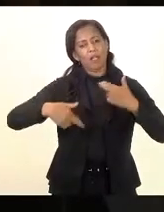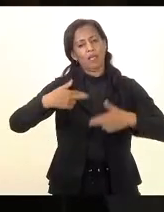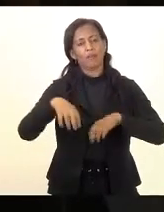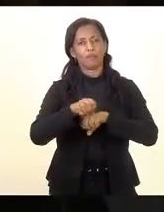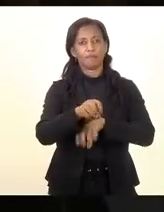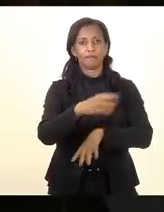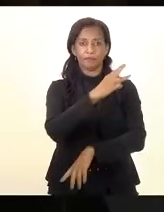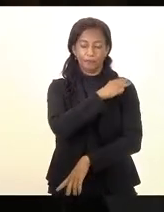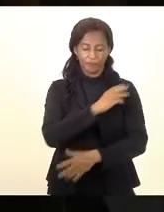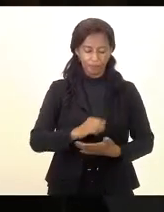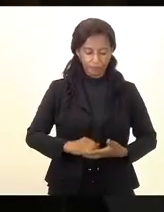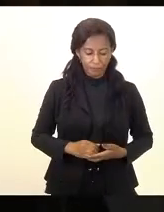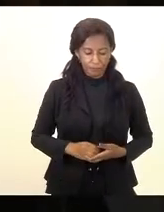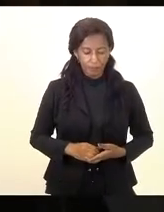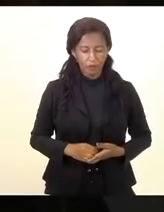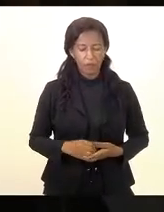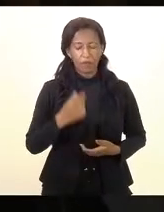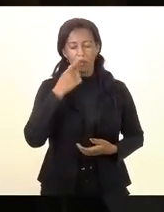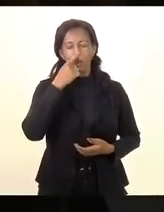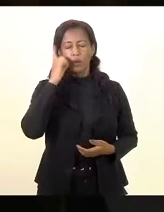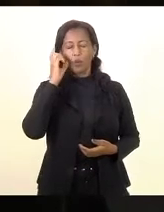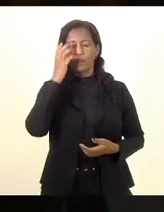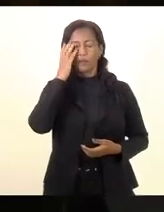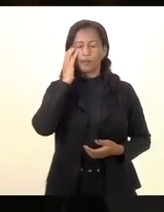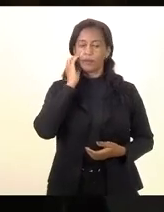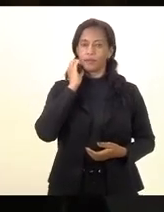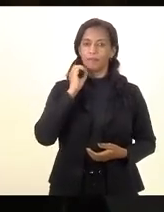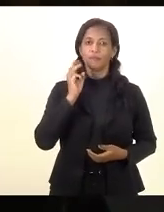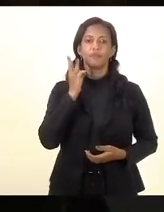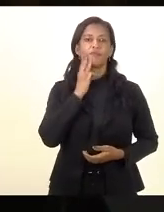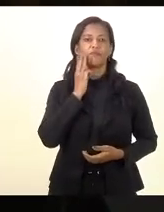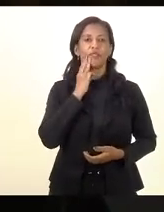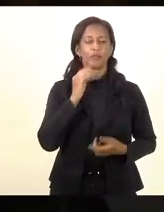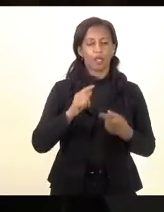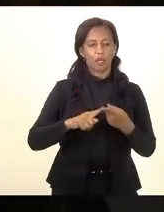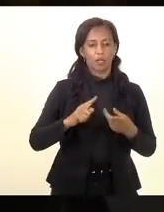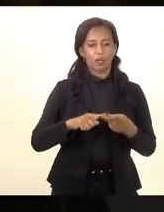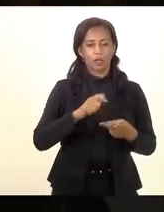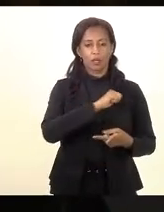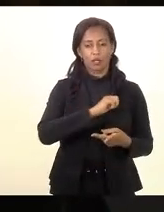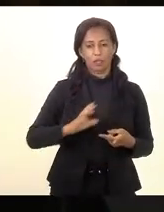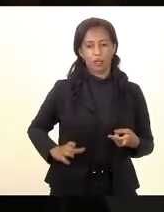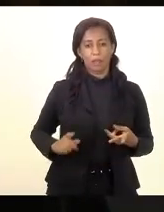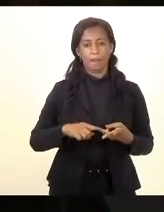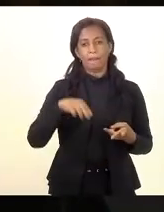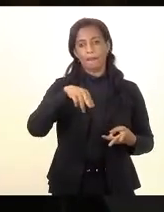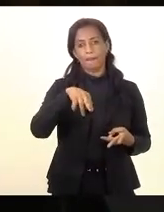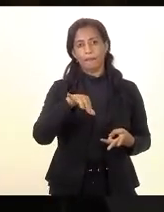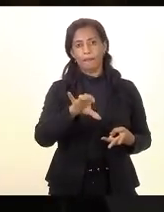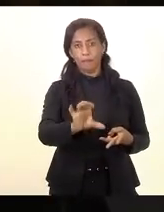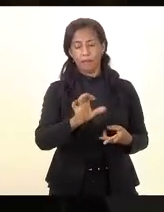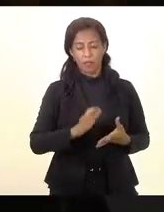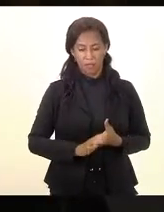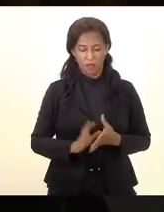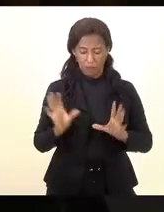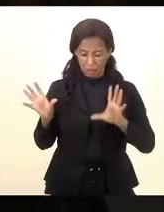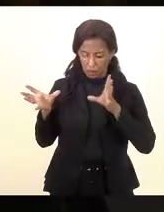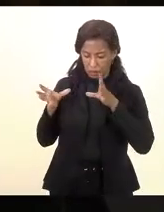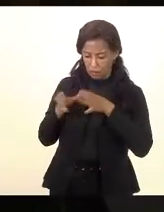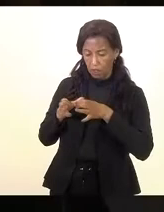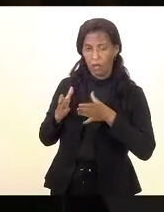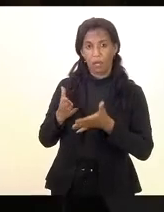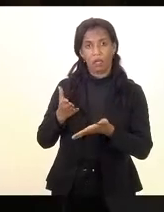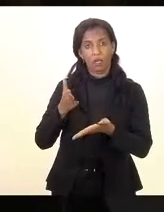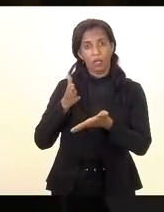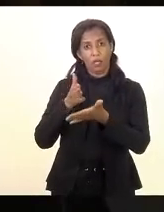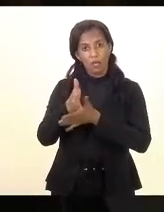ontem com o deputado Valdeque Carneiro com o deputado André Siciliano com o deputado Carlos Mink a gente deu entrada